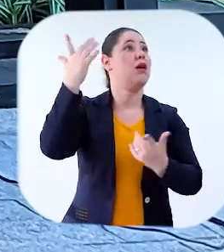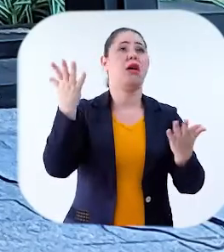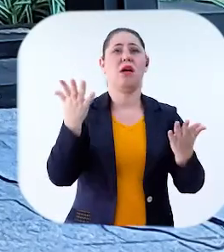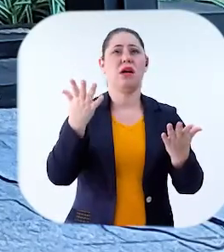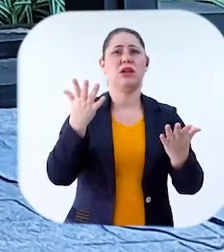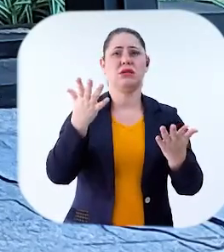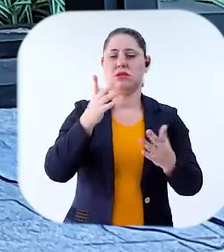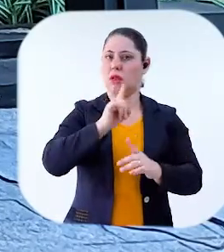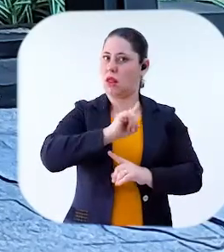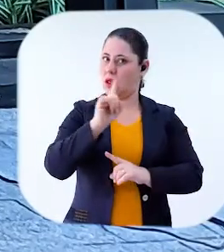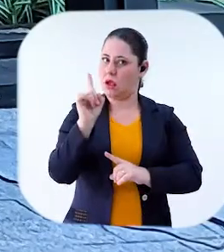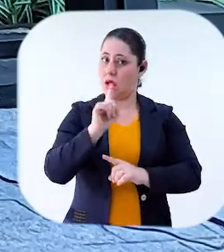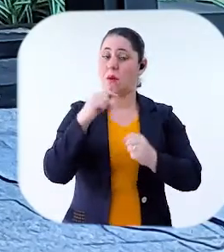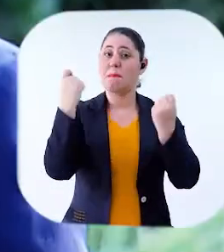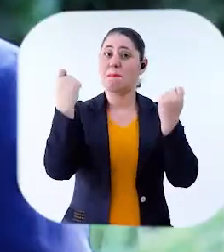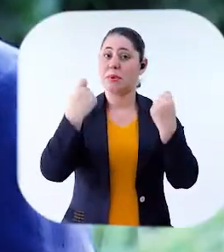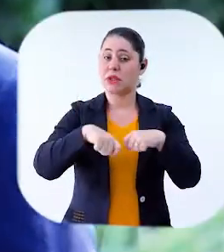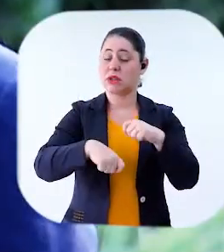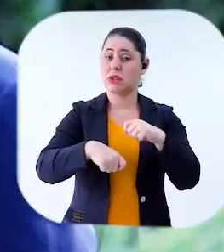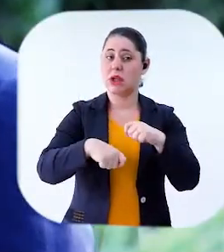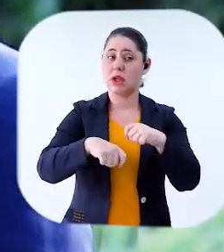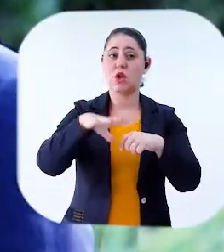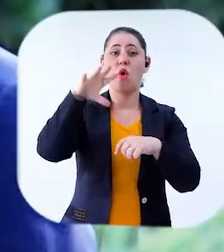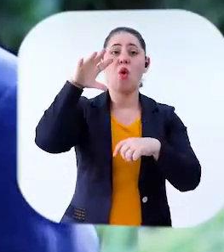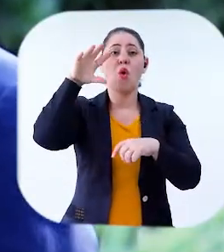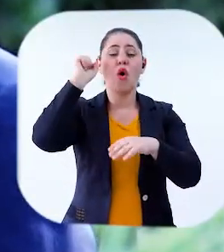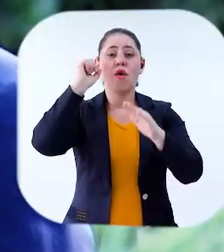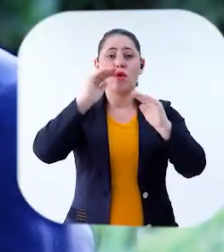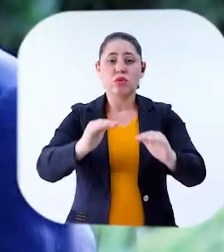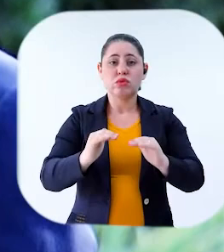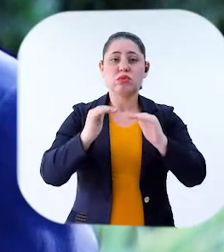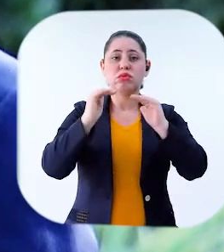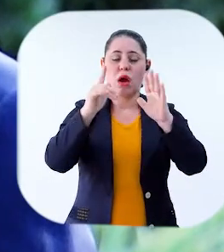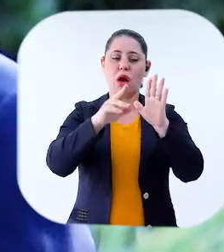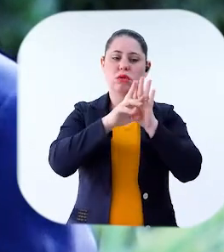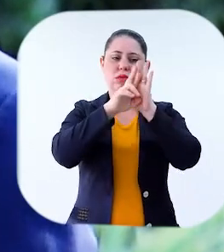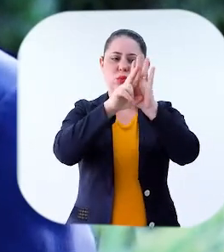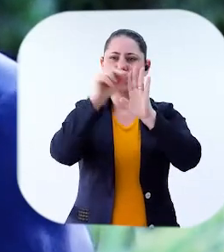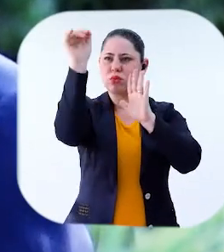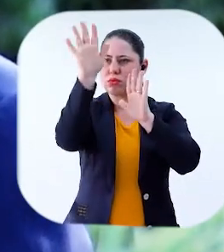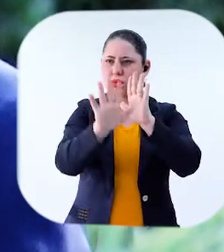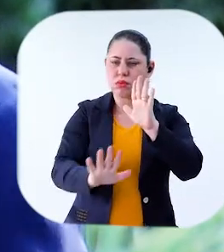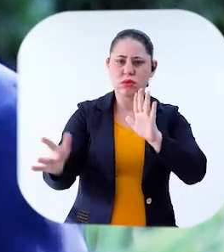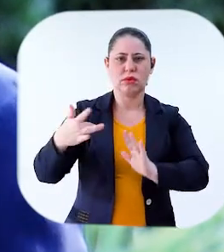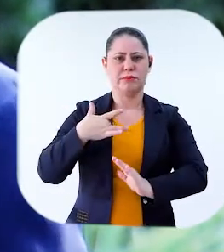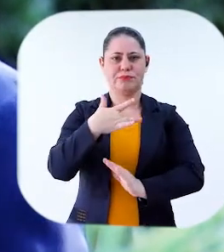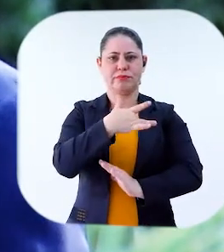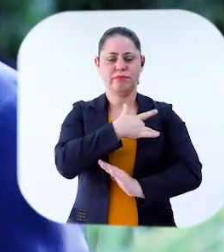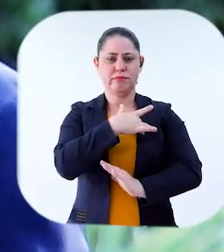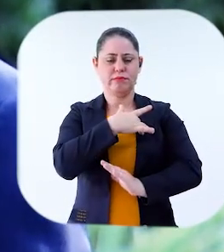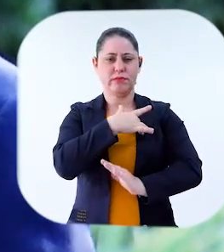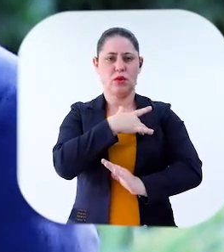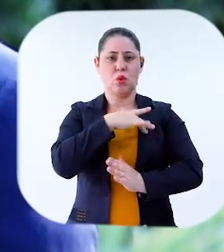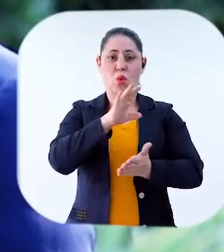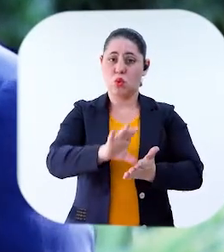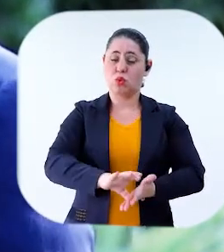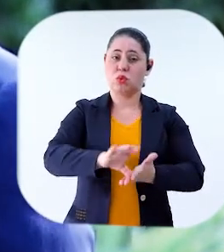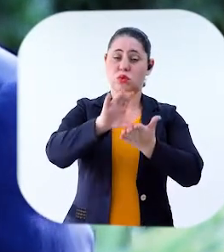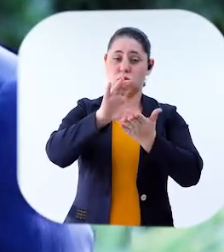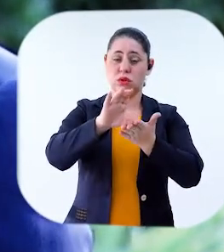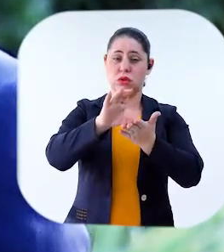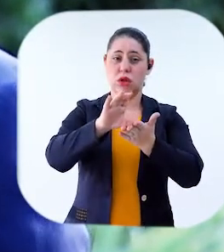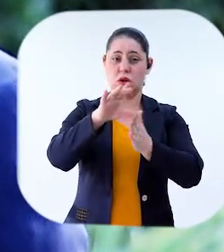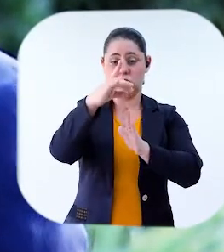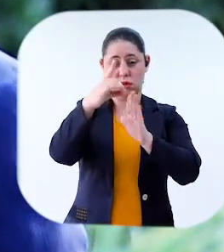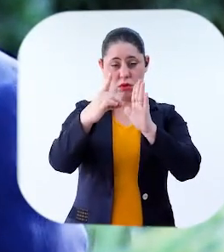da cabeça Não, isso aí tem que ser, após ouvido a Autoridade Sanitária Nacional, que vai tratar disso, né? O